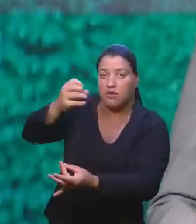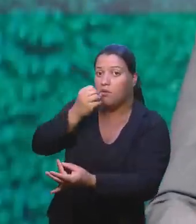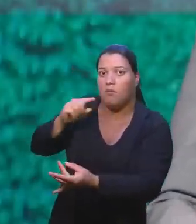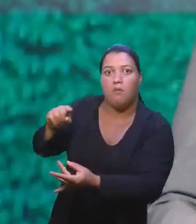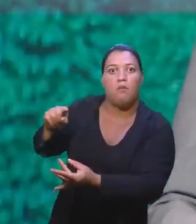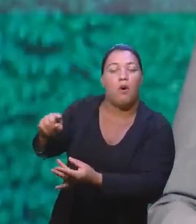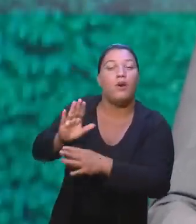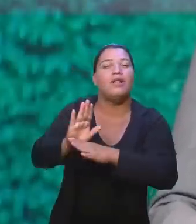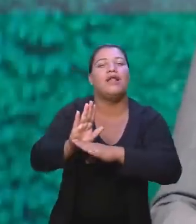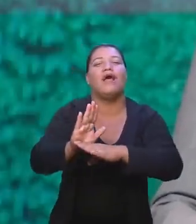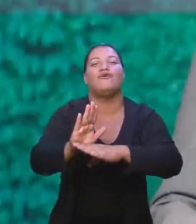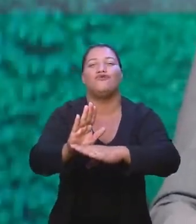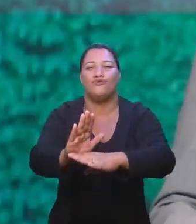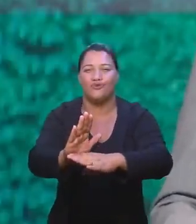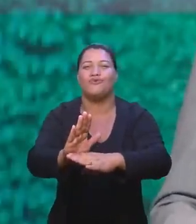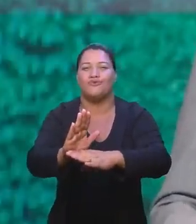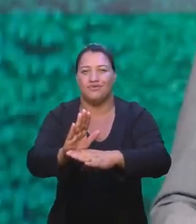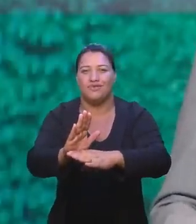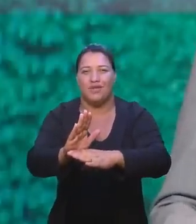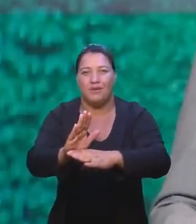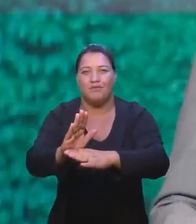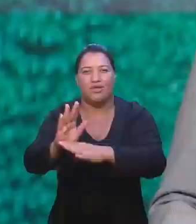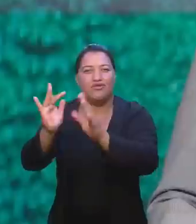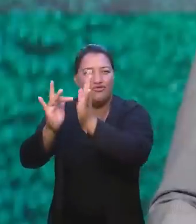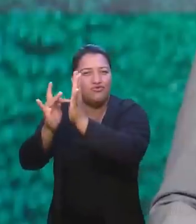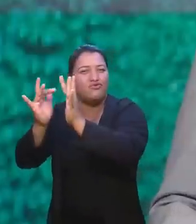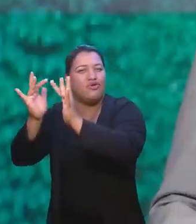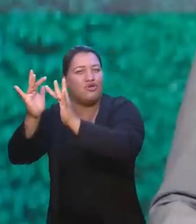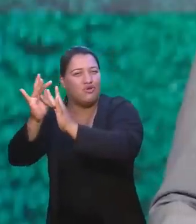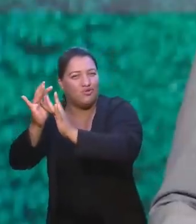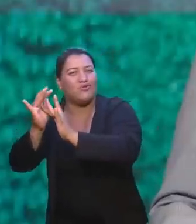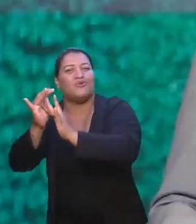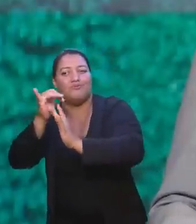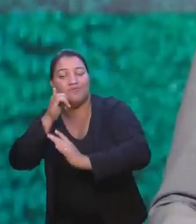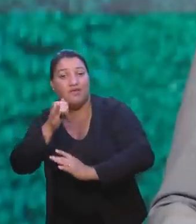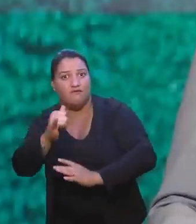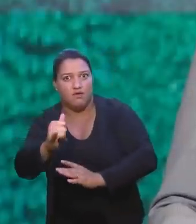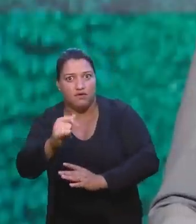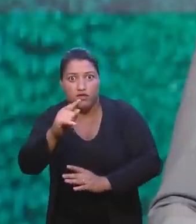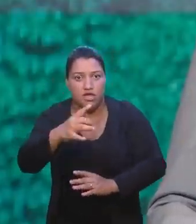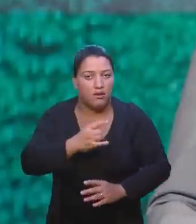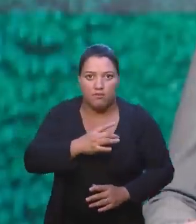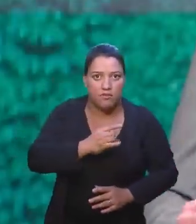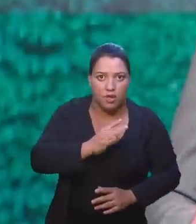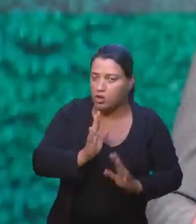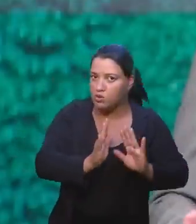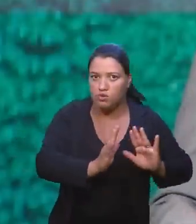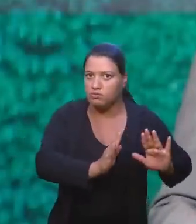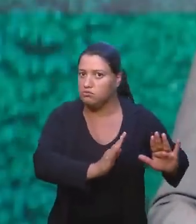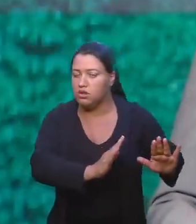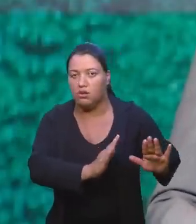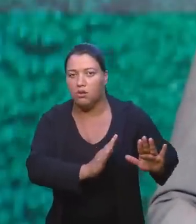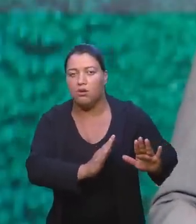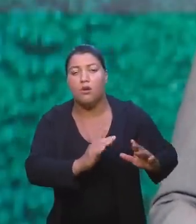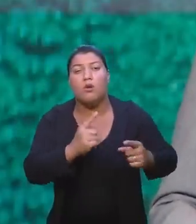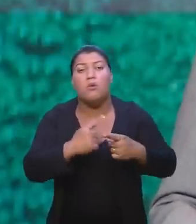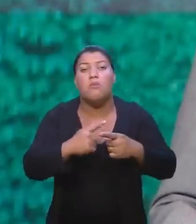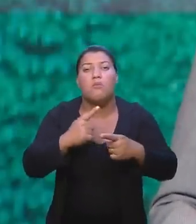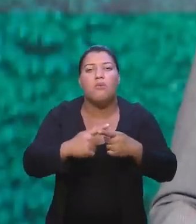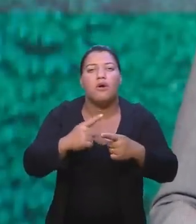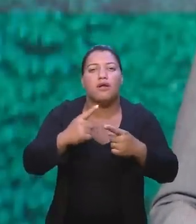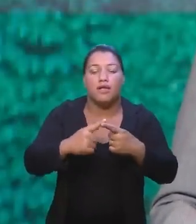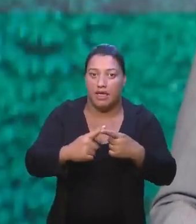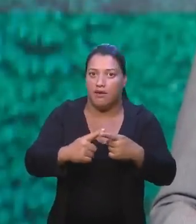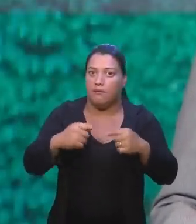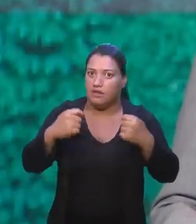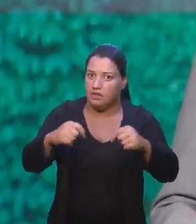velam pela execução das ordens do Senhor. Nada tendes a temer. Nada obstante, é uma